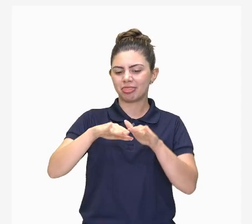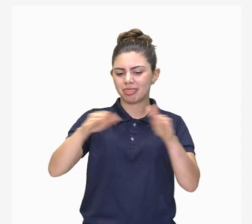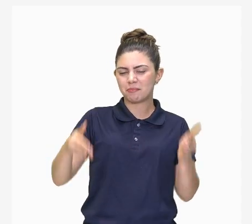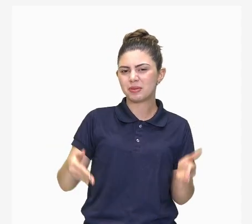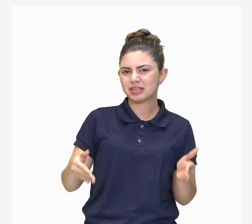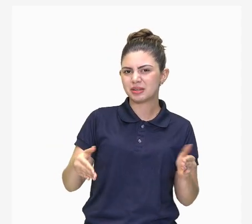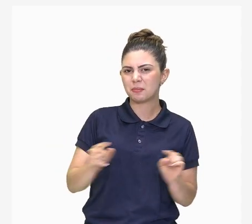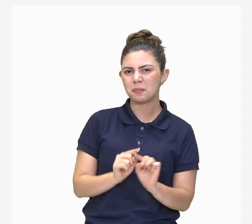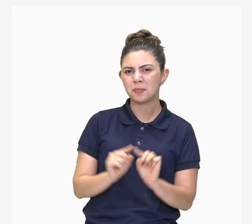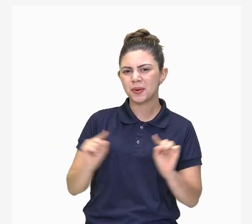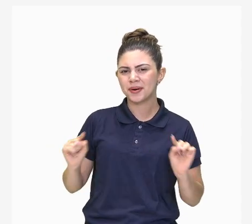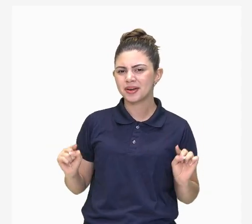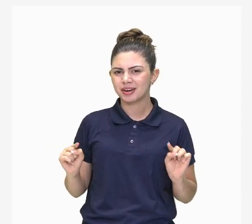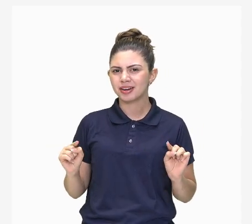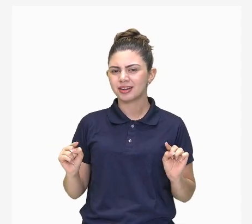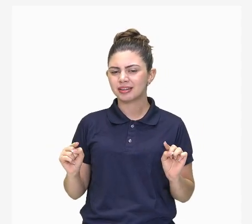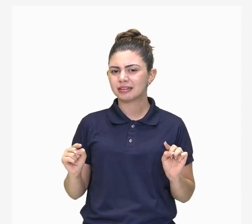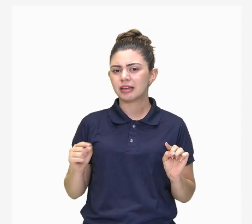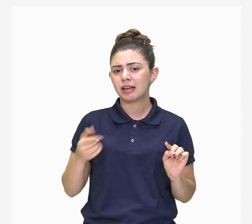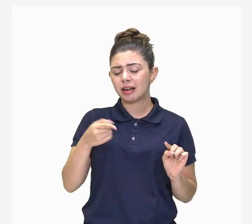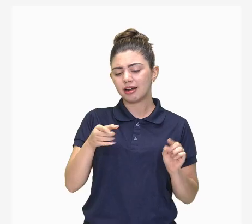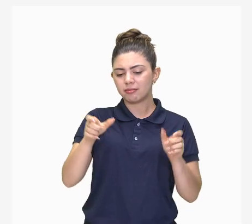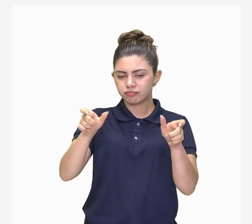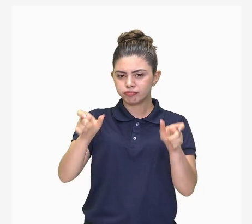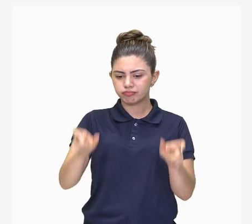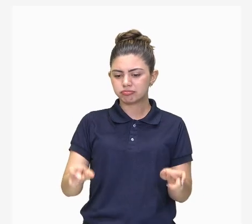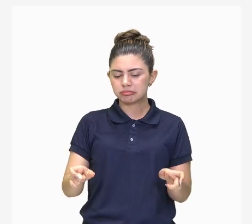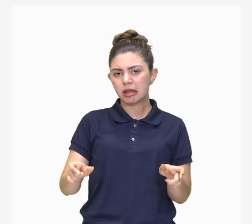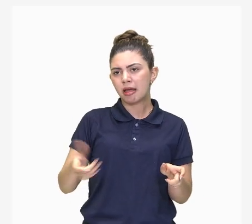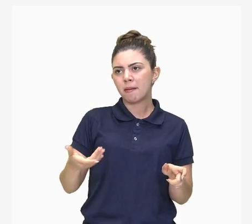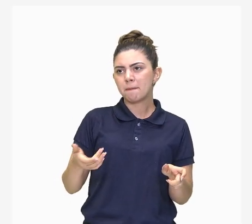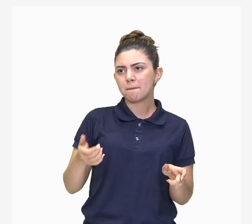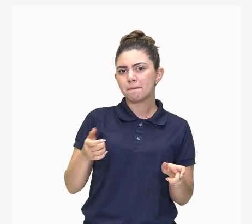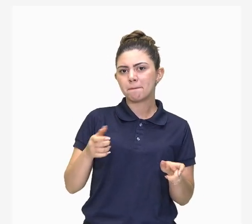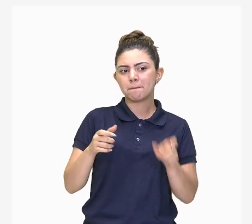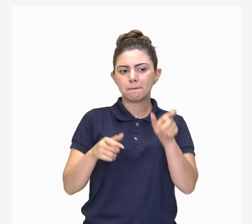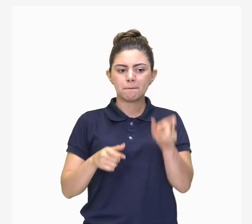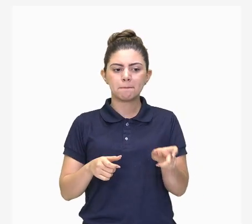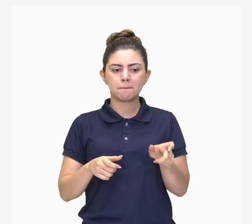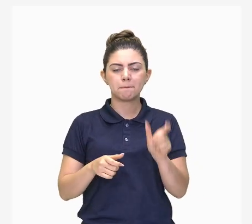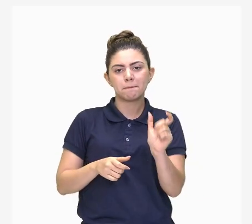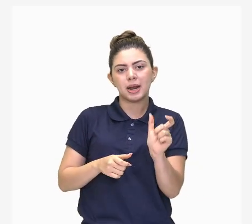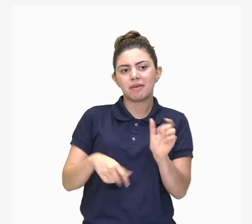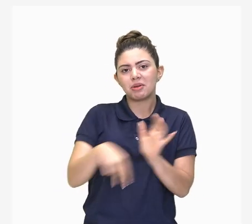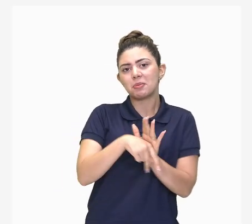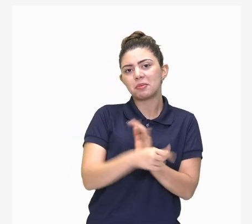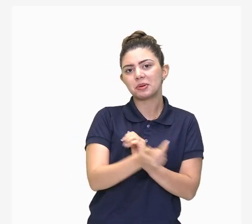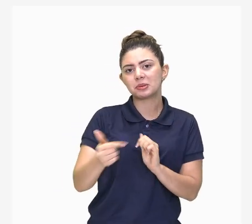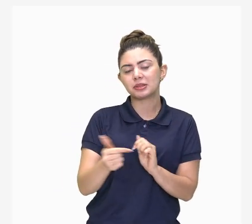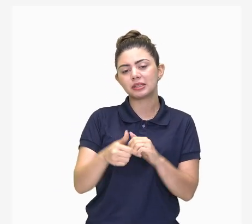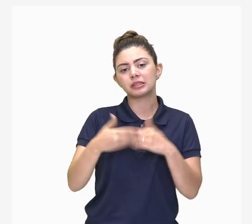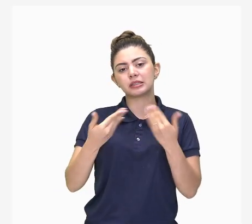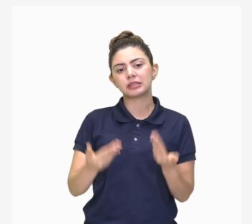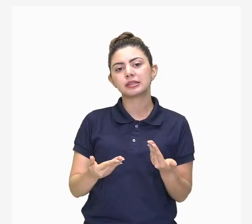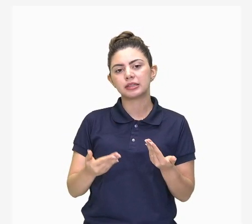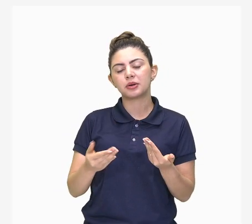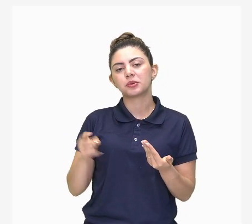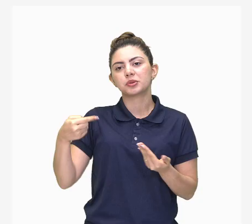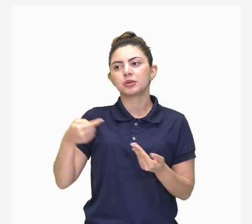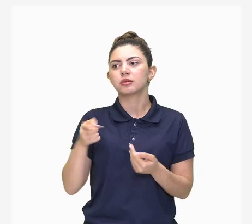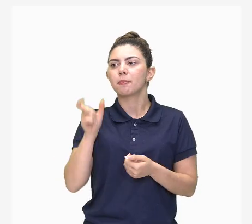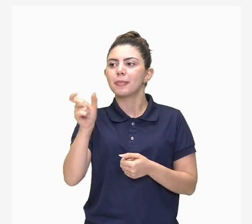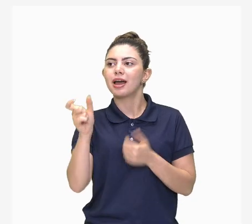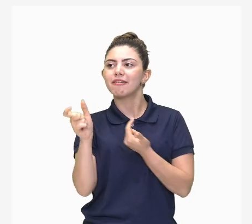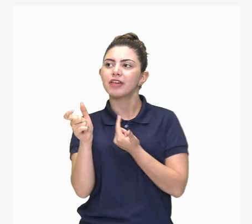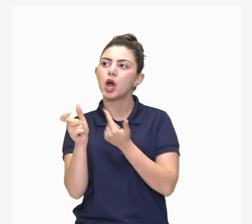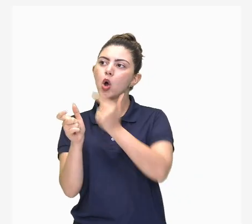porém, por não ter um termo específico, a catacrese, ela empresta,